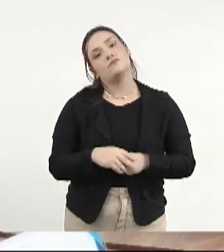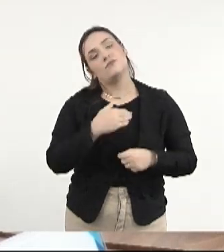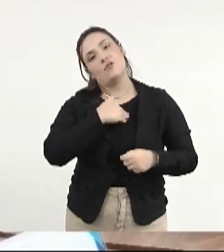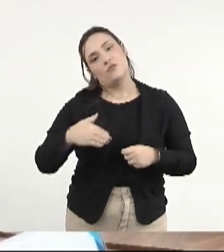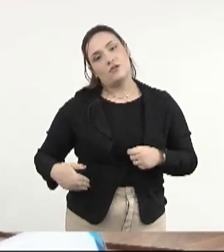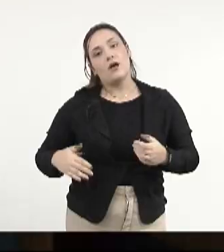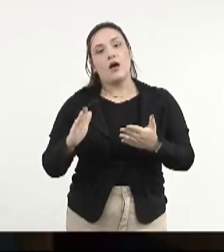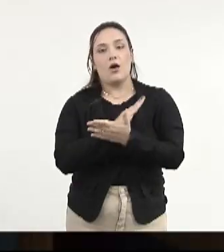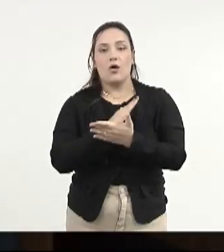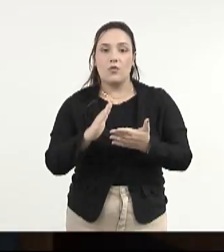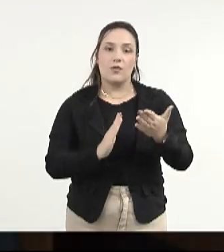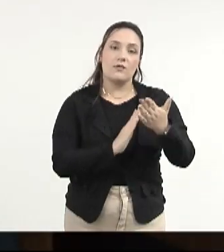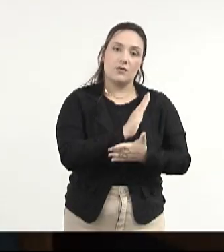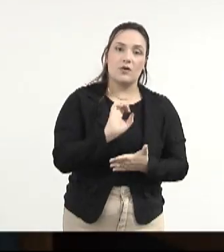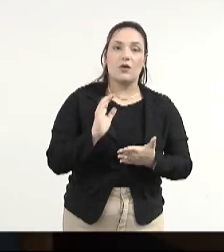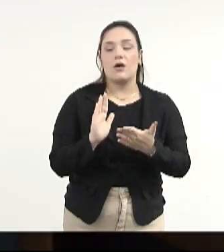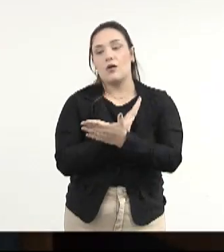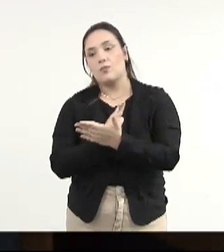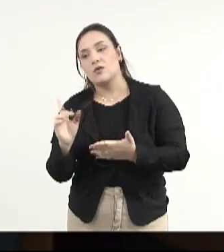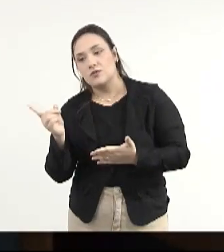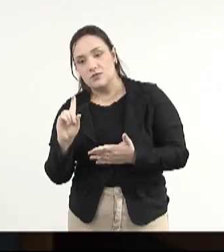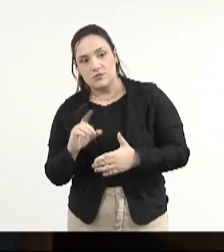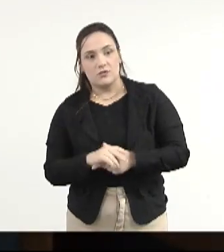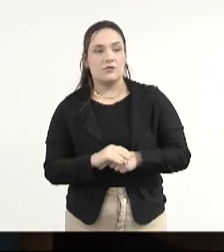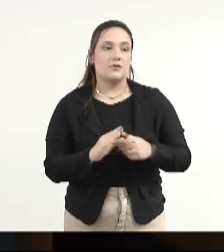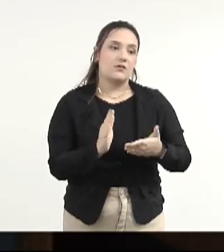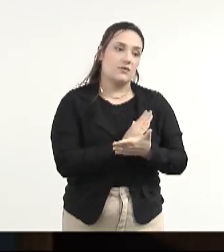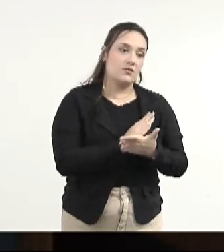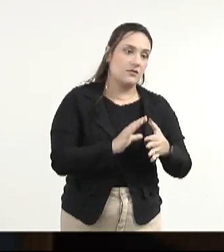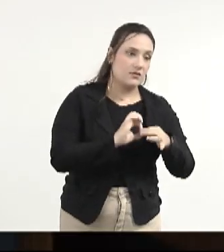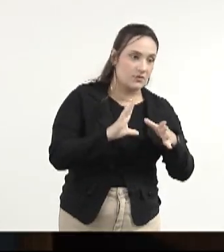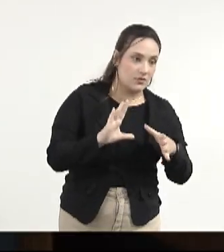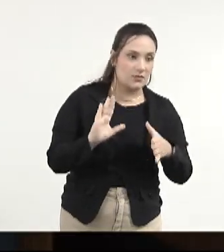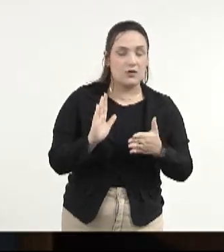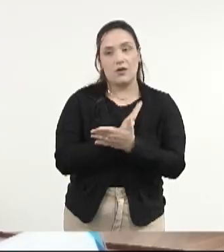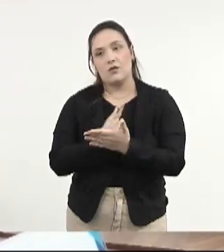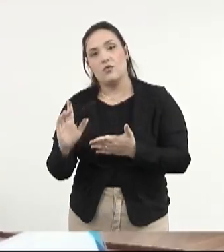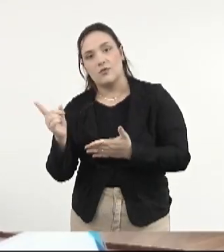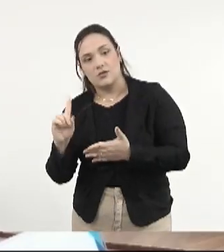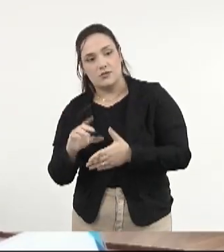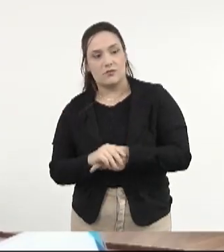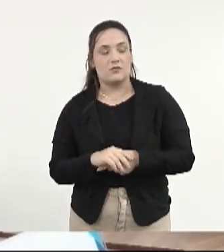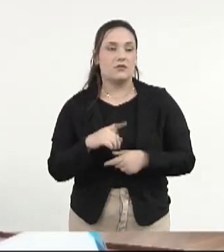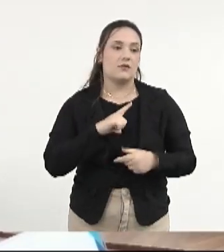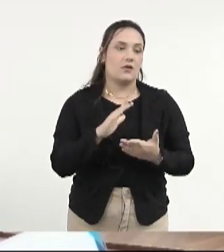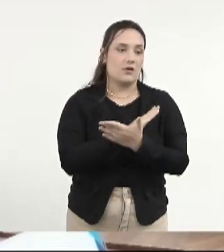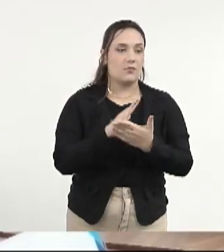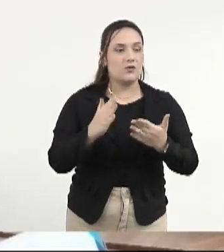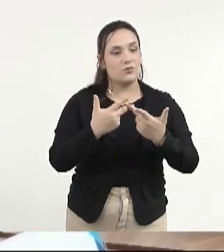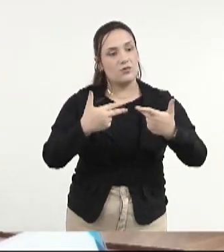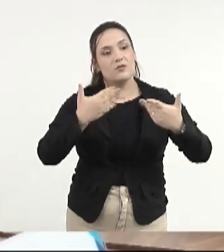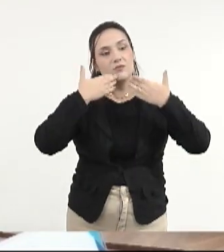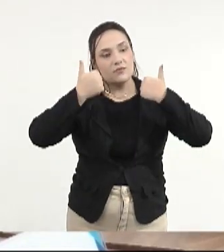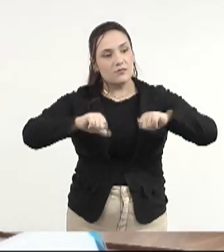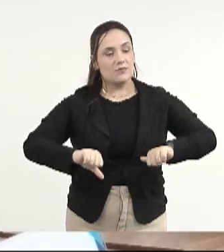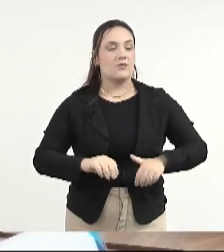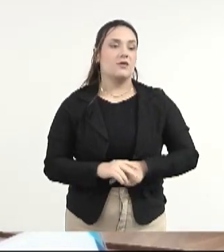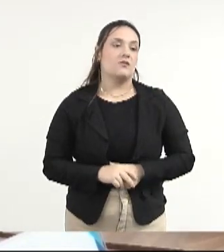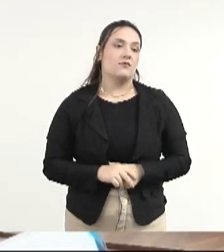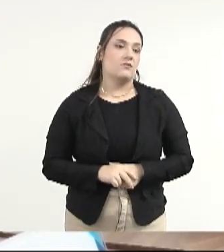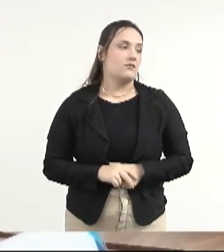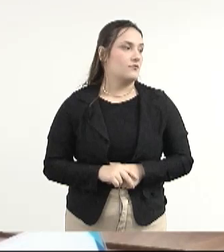mas algumas coisas aprovam e outras não aprovam. Permite algumas coisas, não permite. E coisas piores, eles andam fazendo aí,